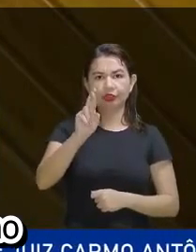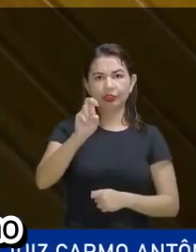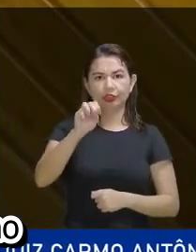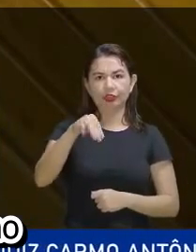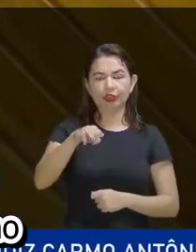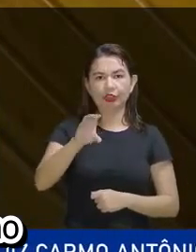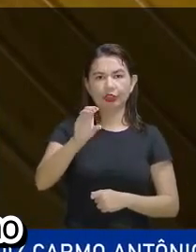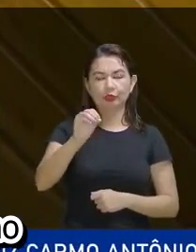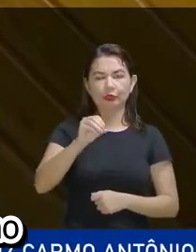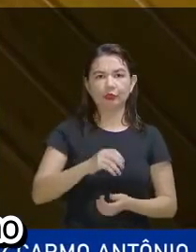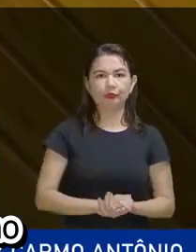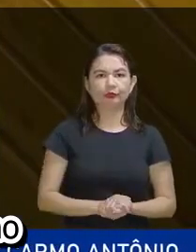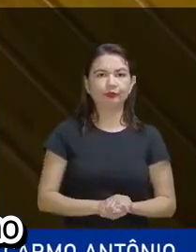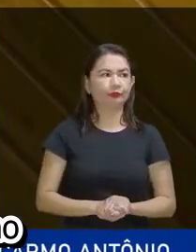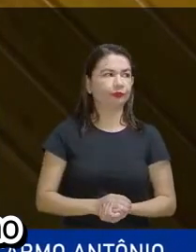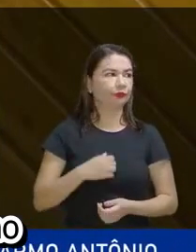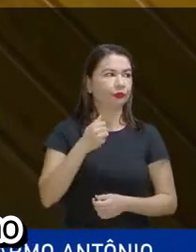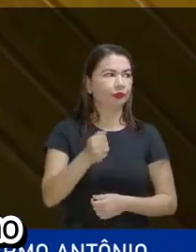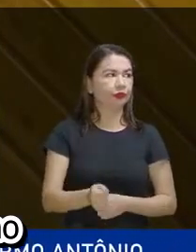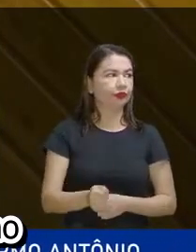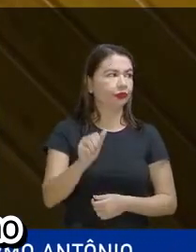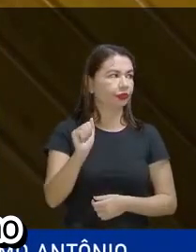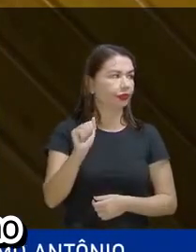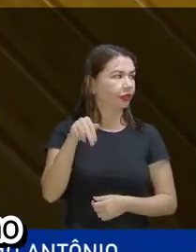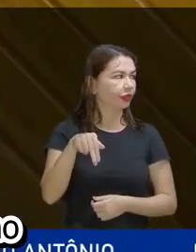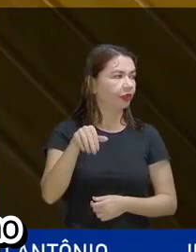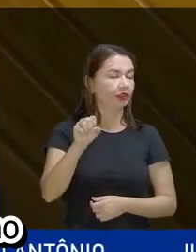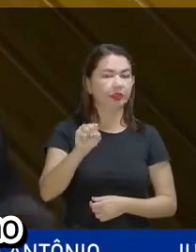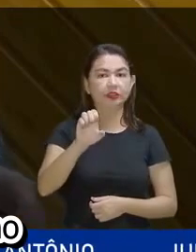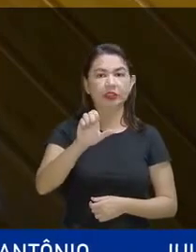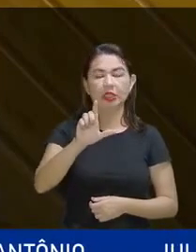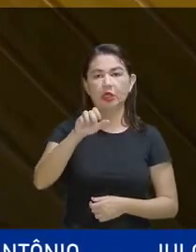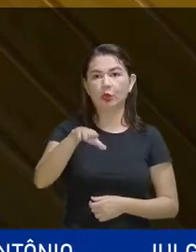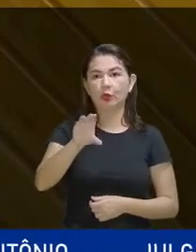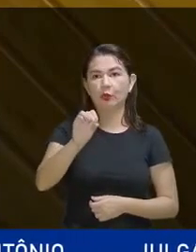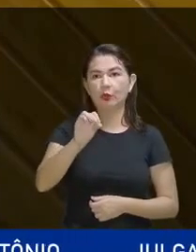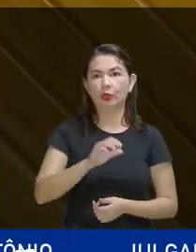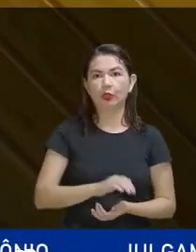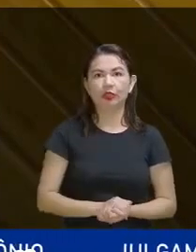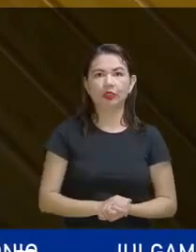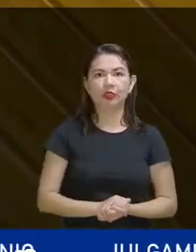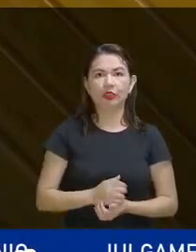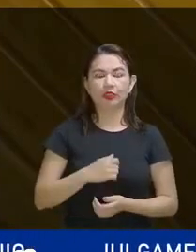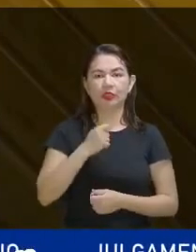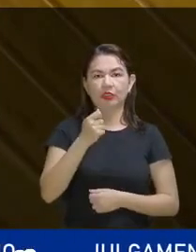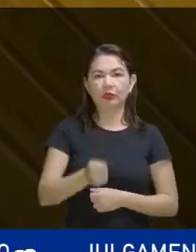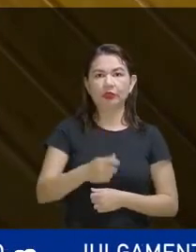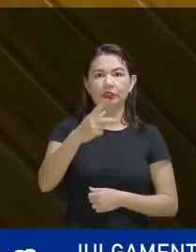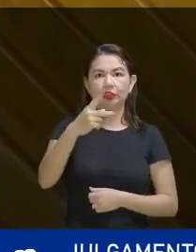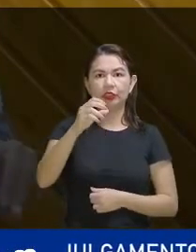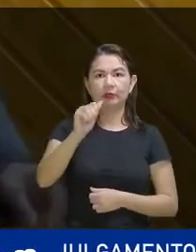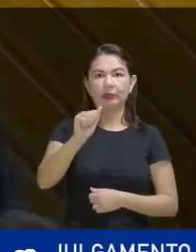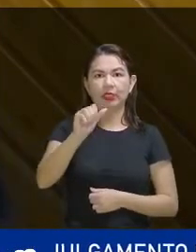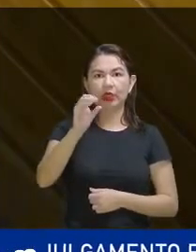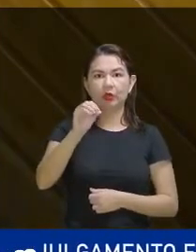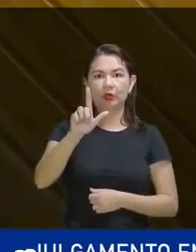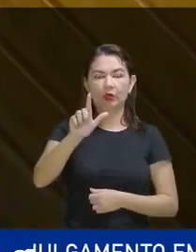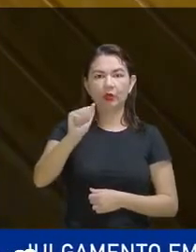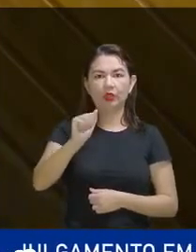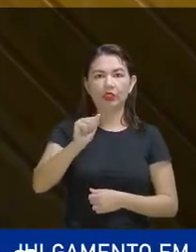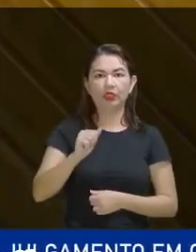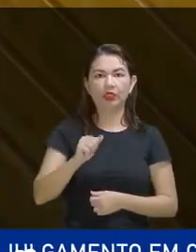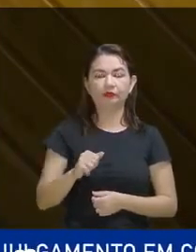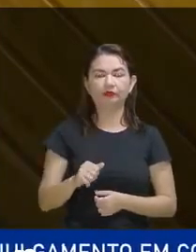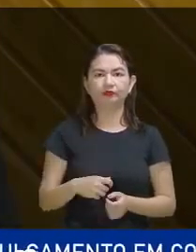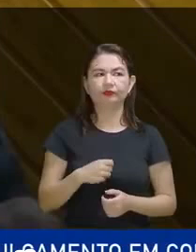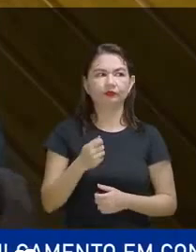excelentíssimo juiz eleitoral Anselmo Gonçalves, Paulo Madeira, Paola Santos, Tina